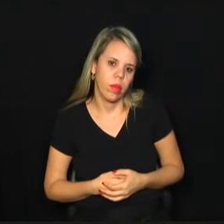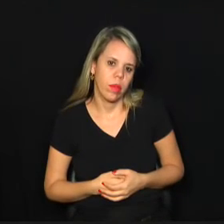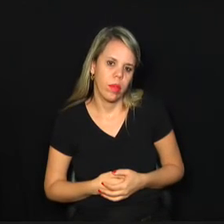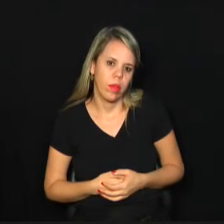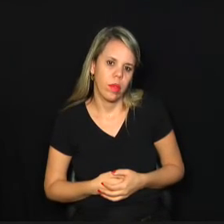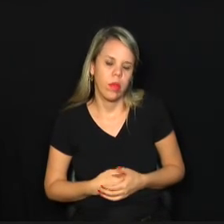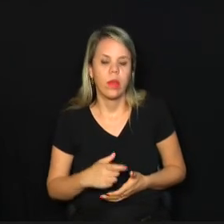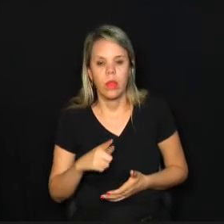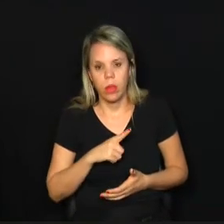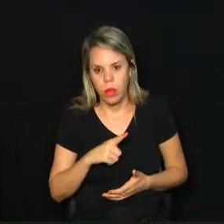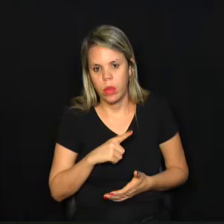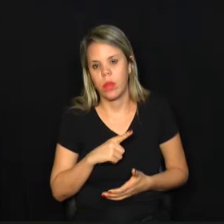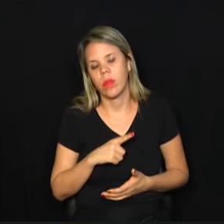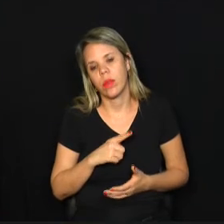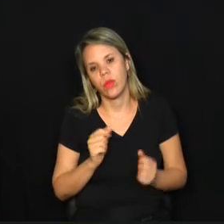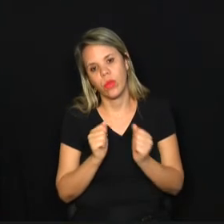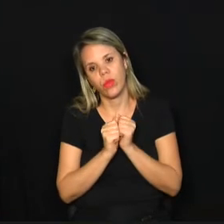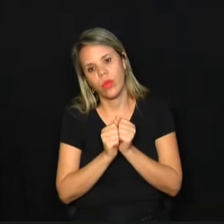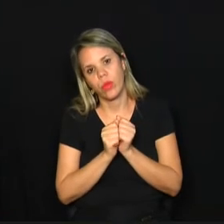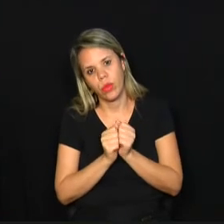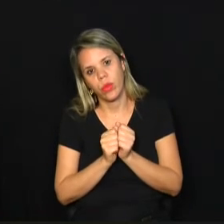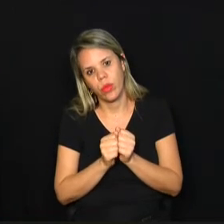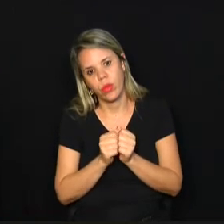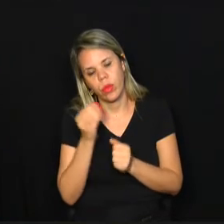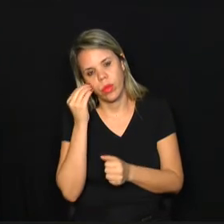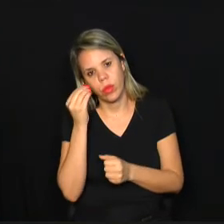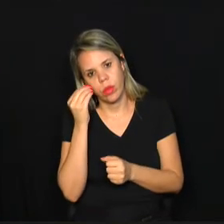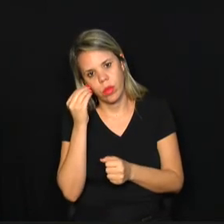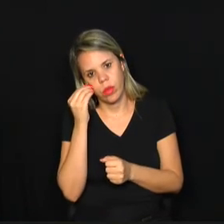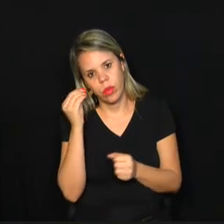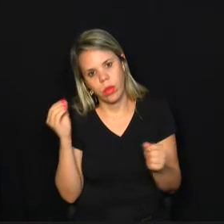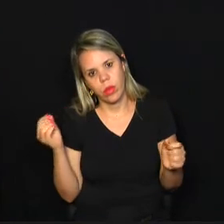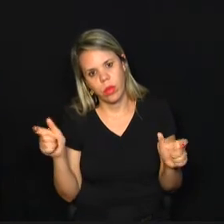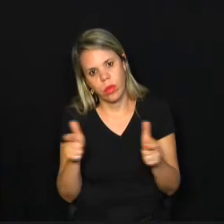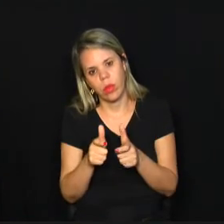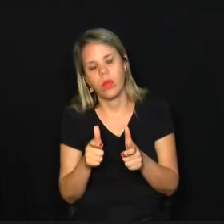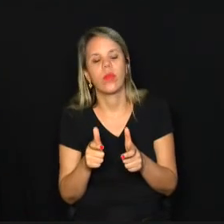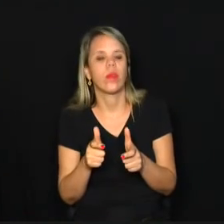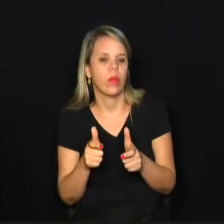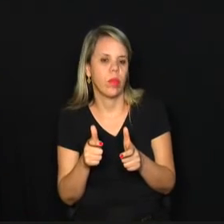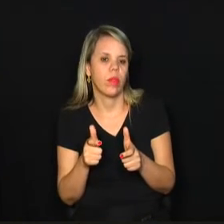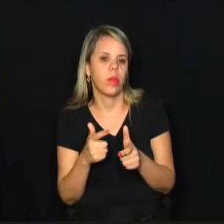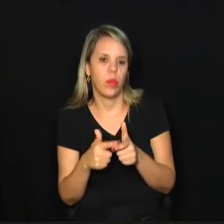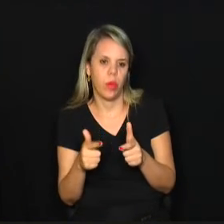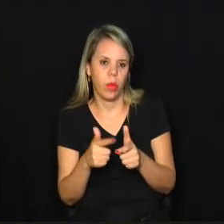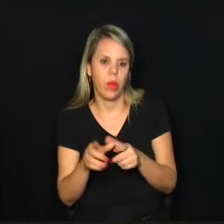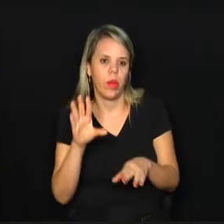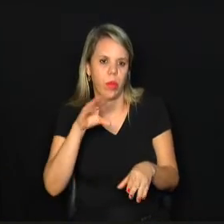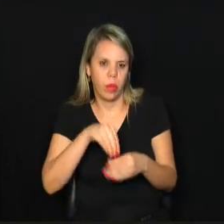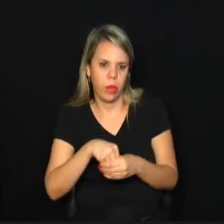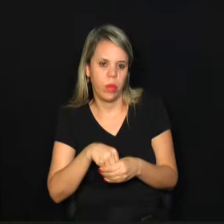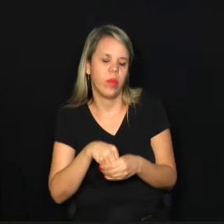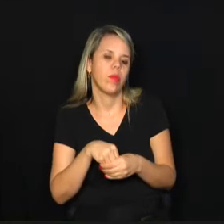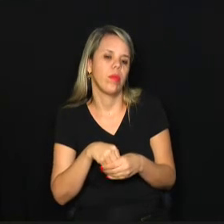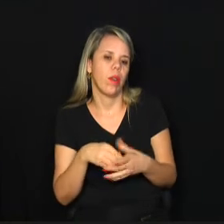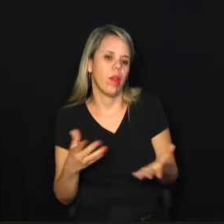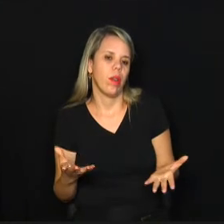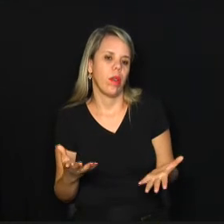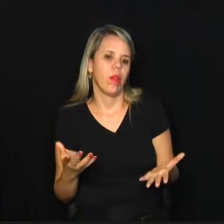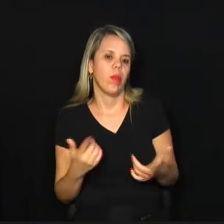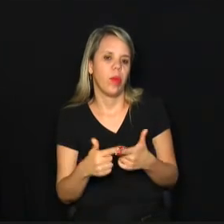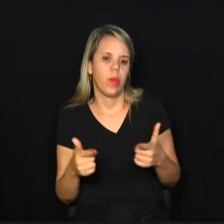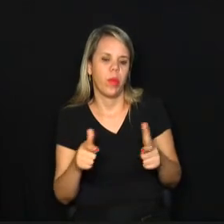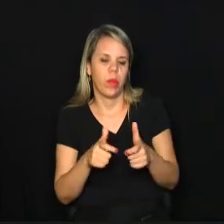nós temos que navegar tentando deixar um mínimo de normalidade dentro de uma situação totalmente anômala. Então, eu